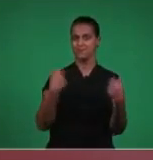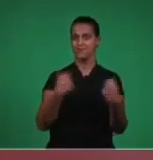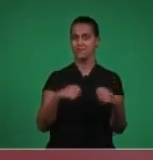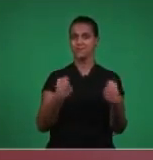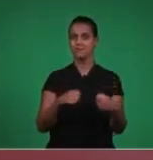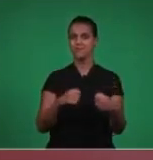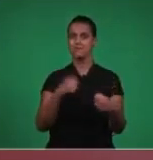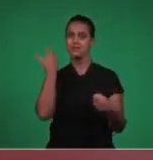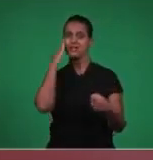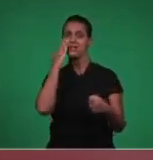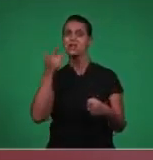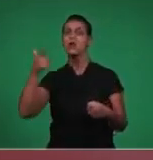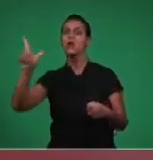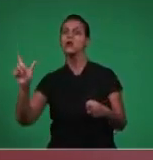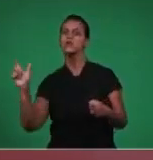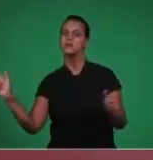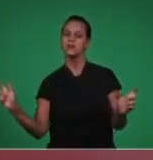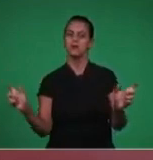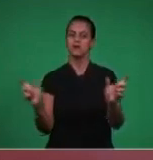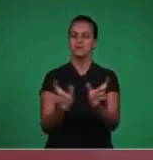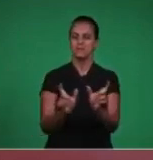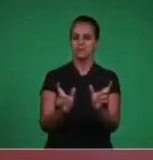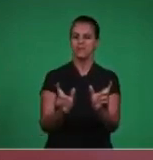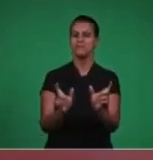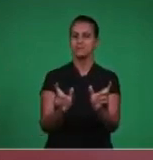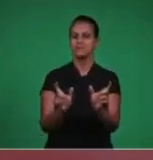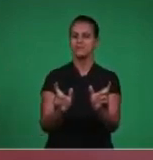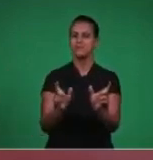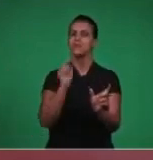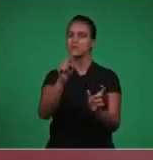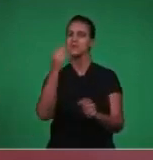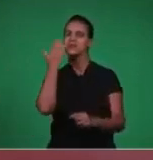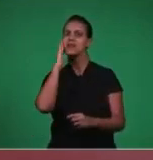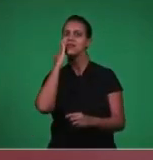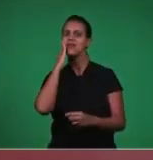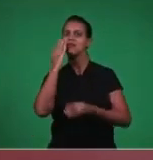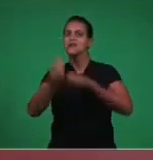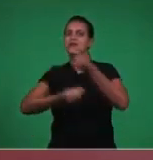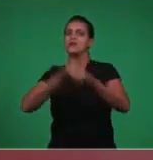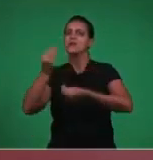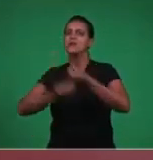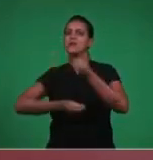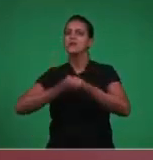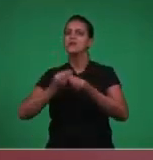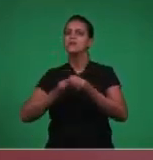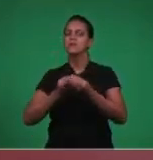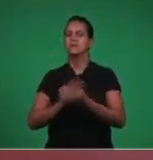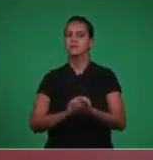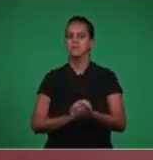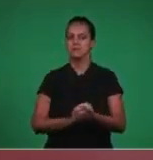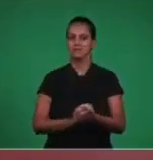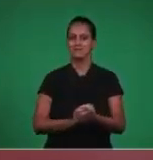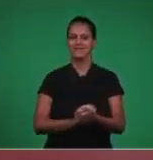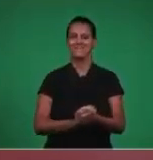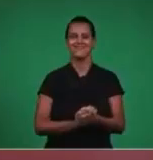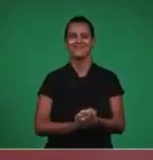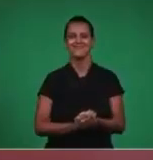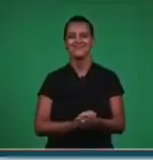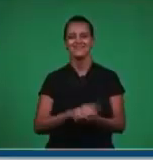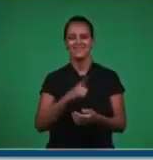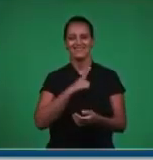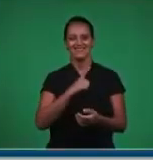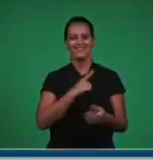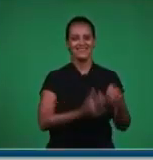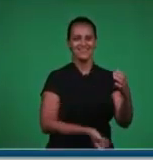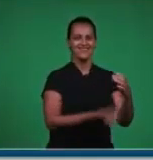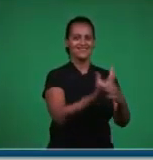outra palavra, algum adjetivo, para que ela fique bastante caracterizada. Por exemplo, nós temos o criacionismo